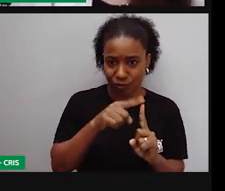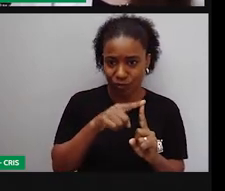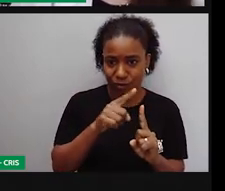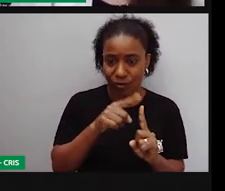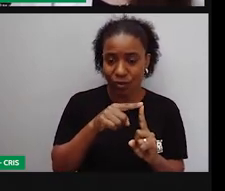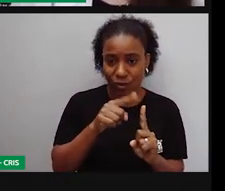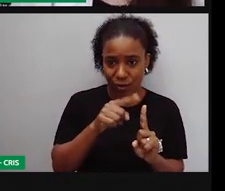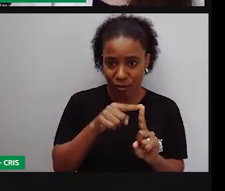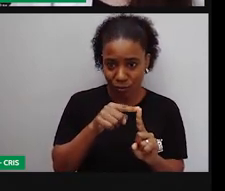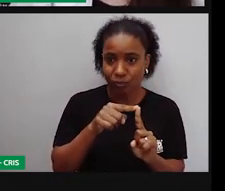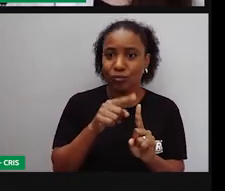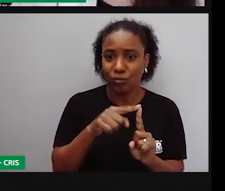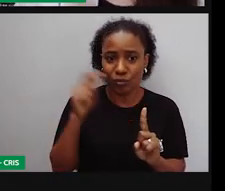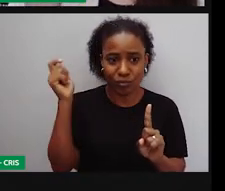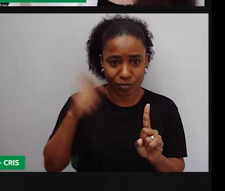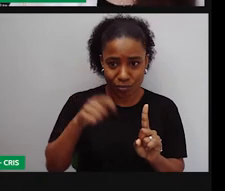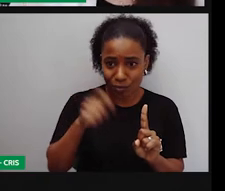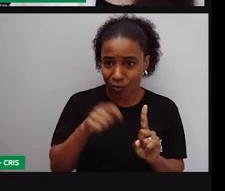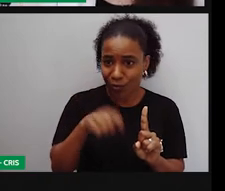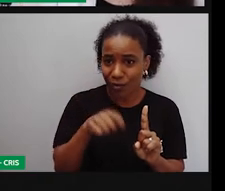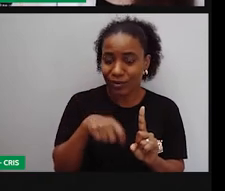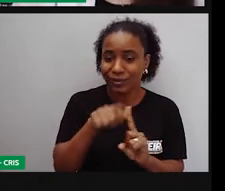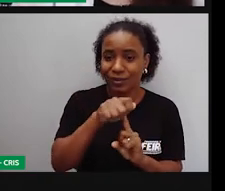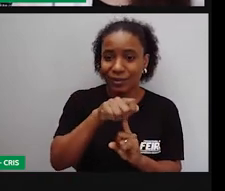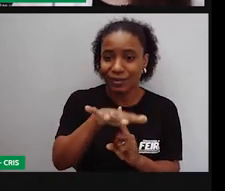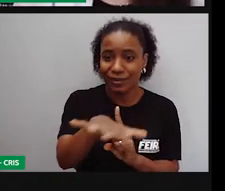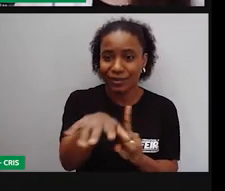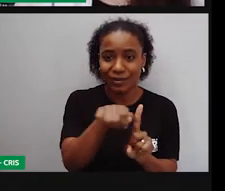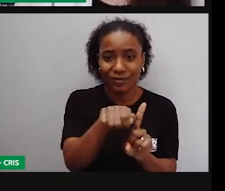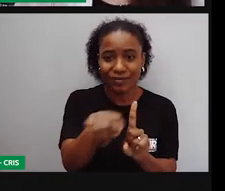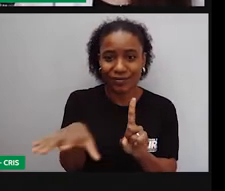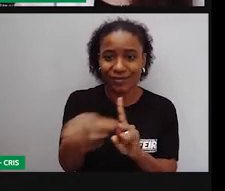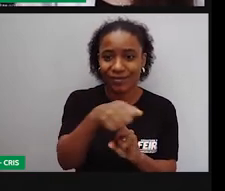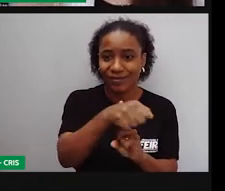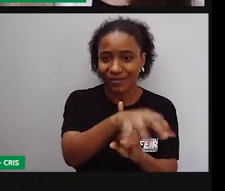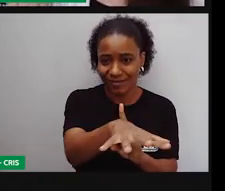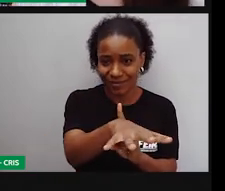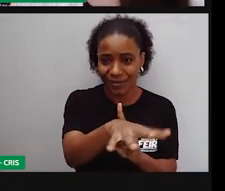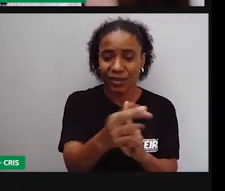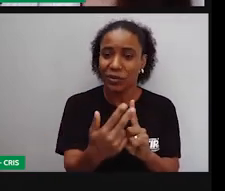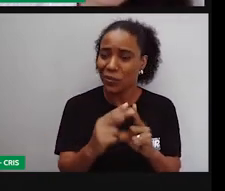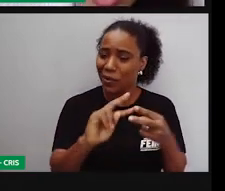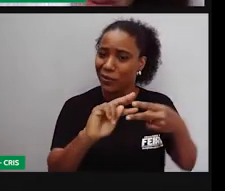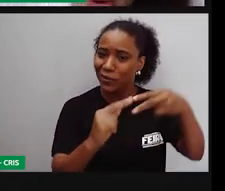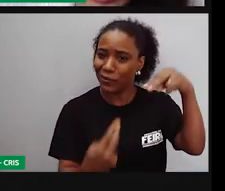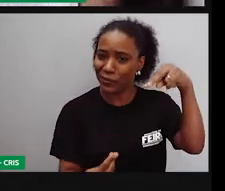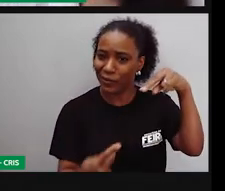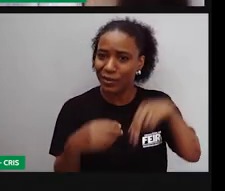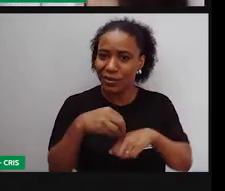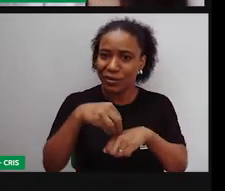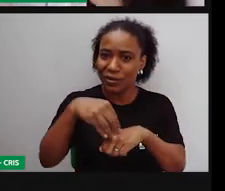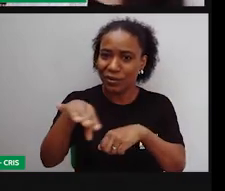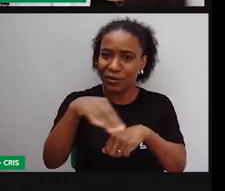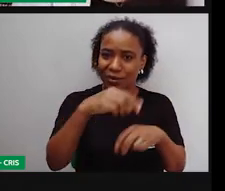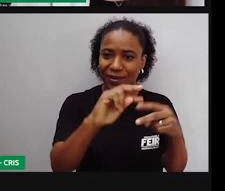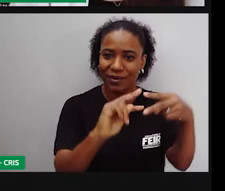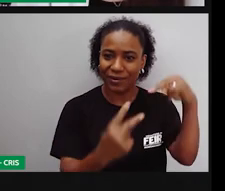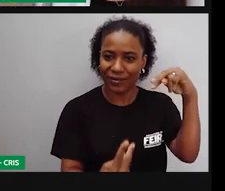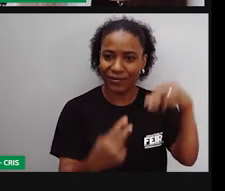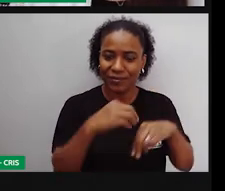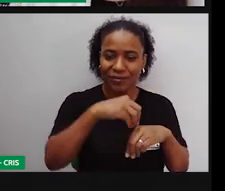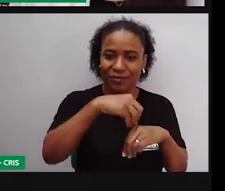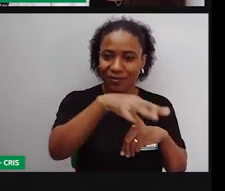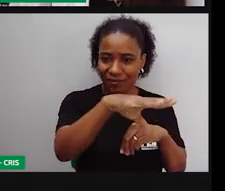um organismo produzem descendentes, passando para ele a cópia de todos ou de alguns dos seus